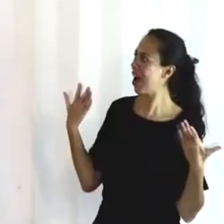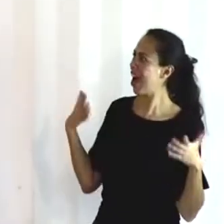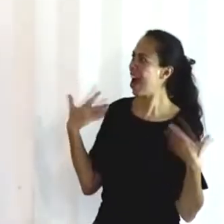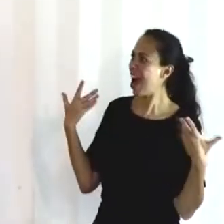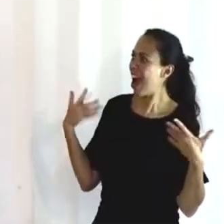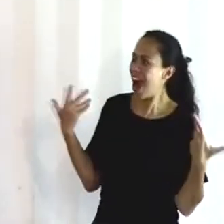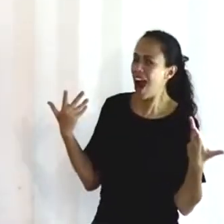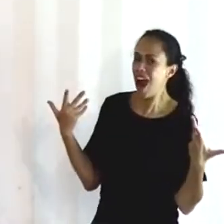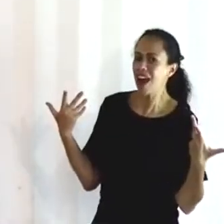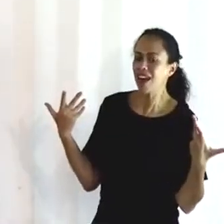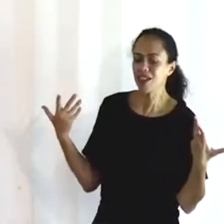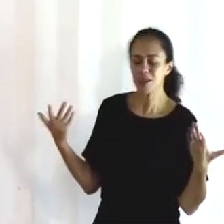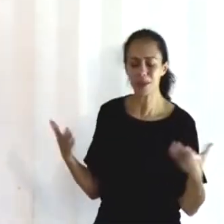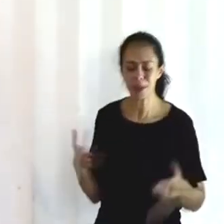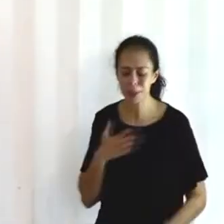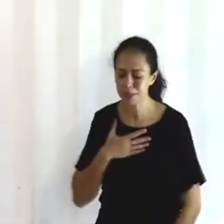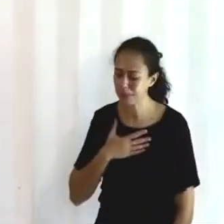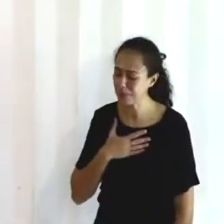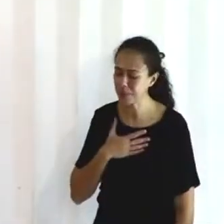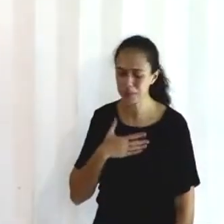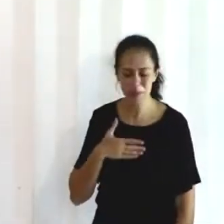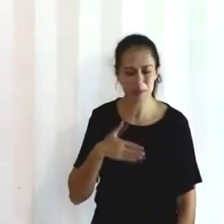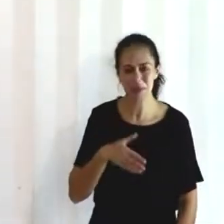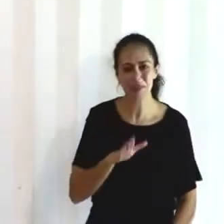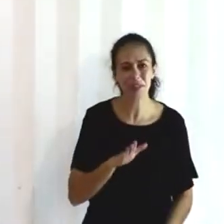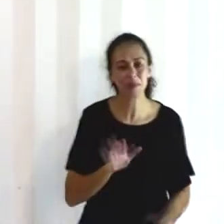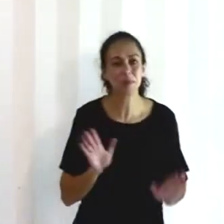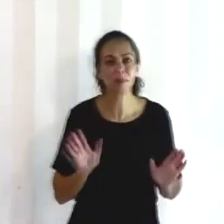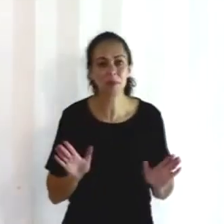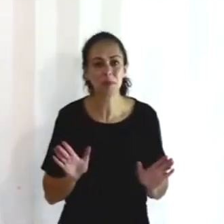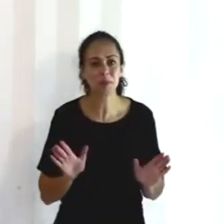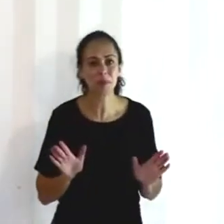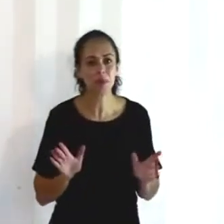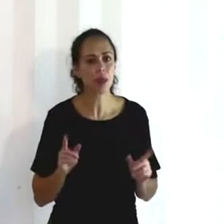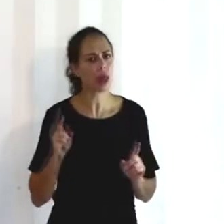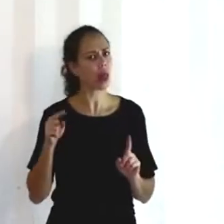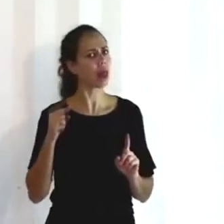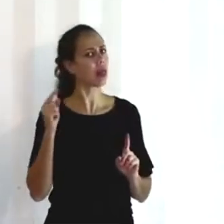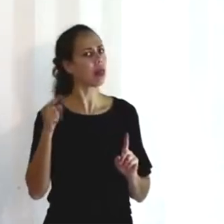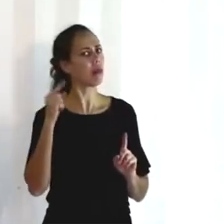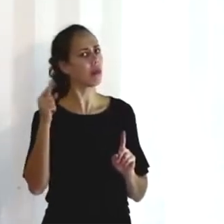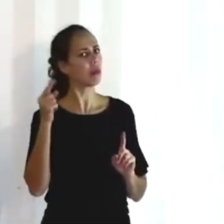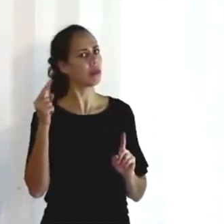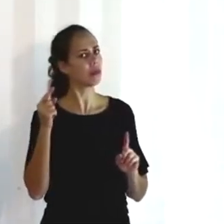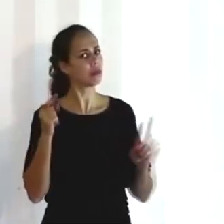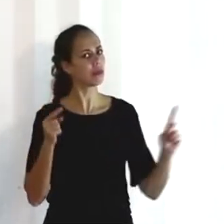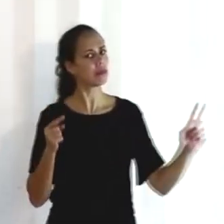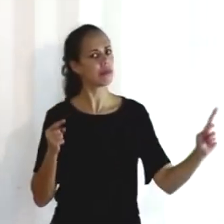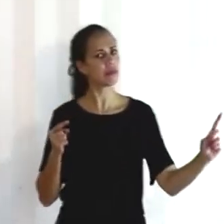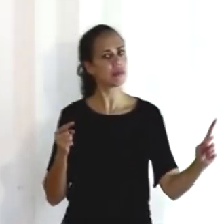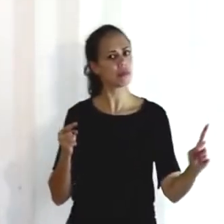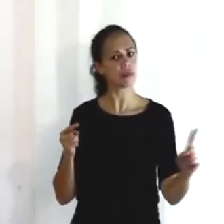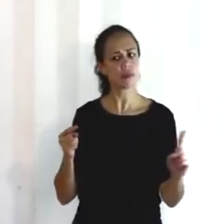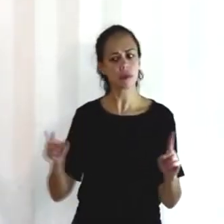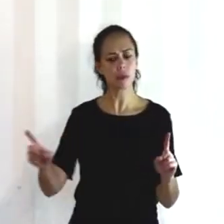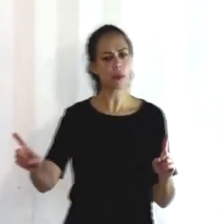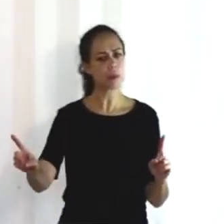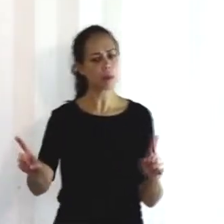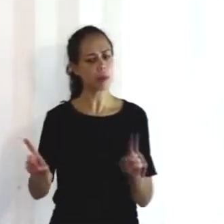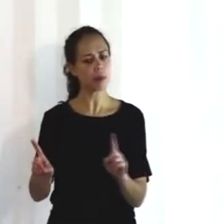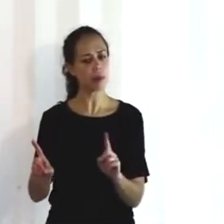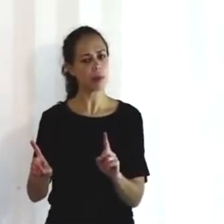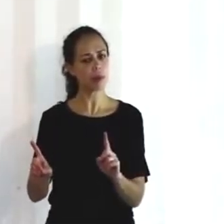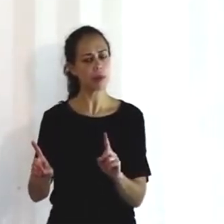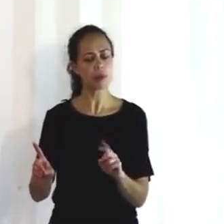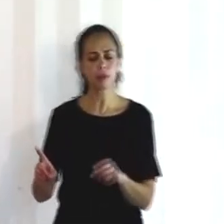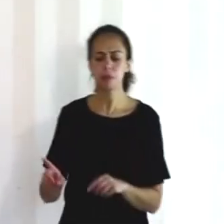logo encontrou alguém igual a ele, que devia, como ele devia. Na verdade, não devia como ele devia, não devia quanto ele